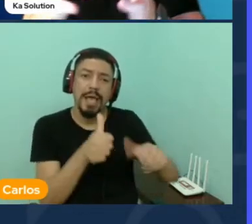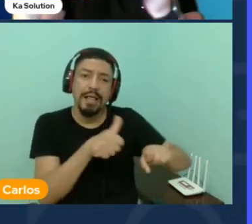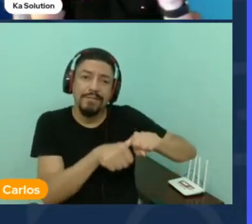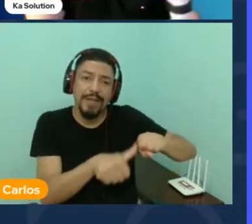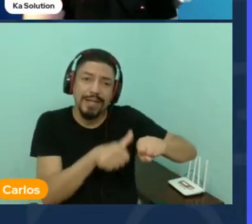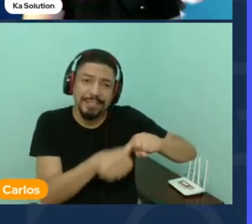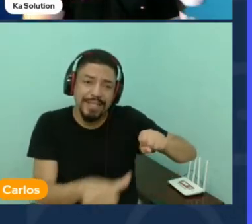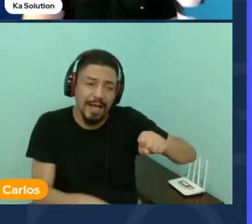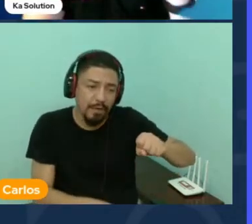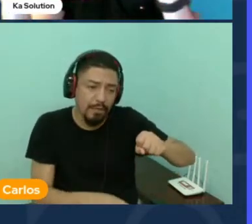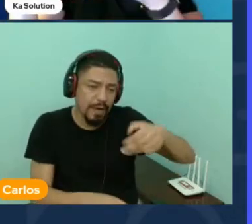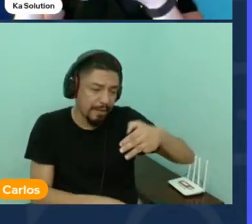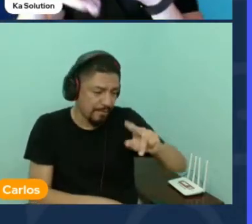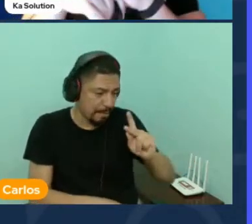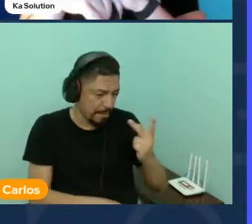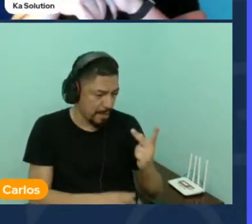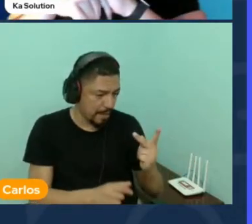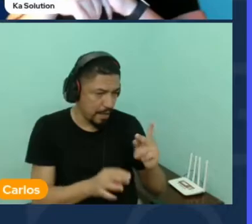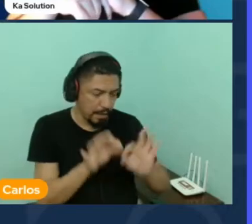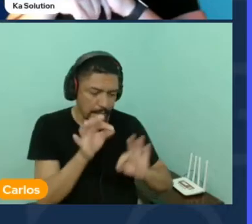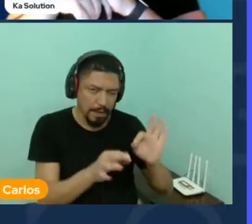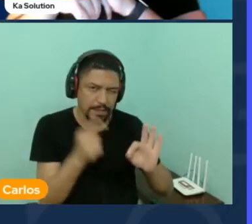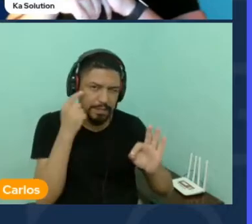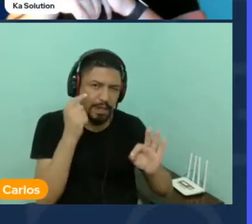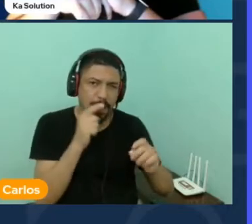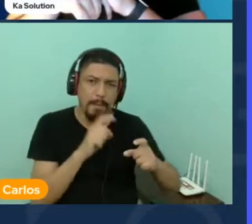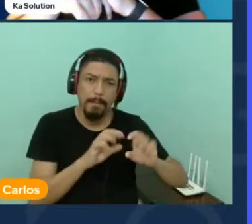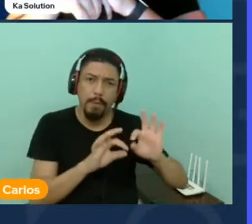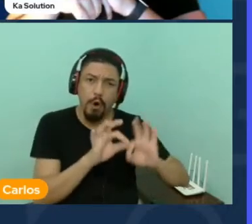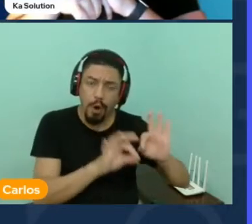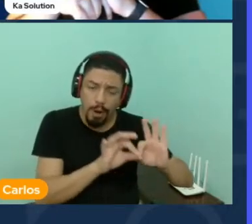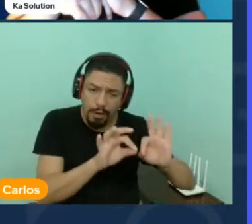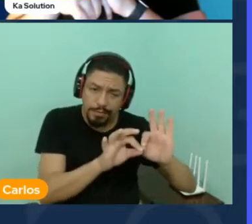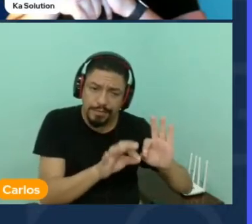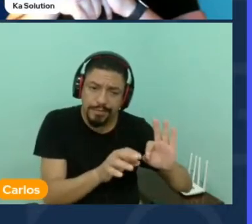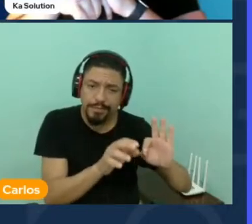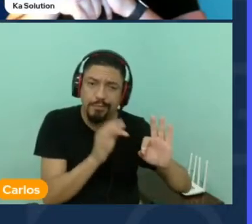o crescimento de acordo ali com a minha demanda.